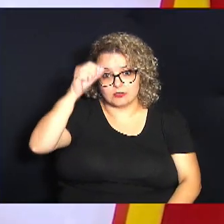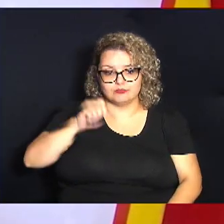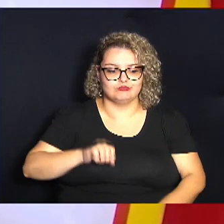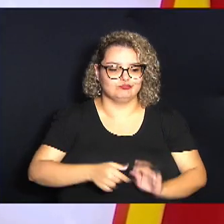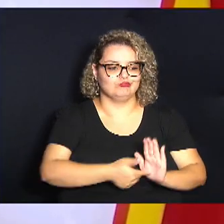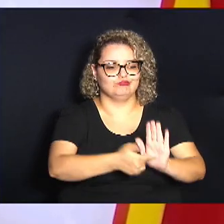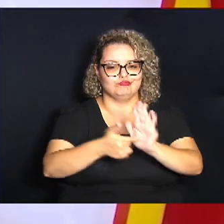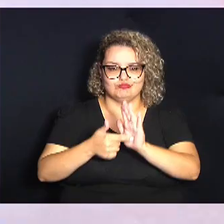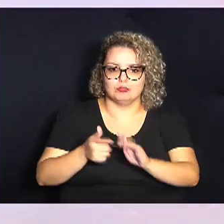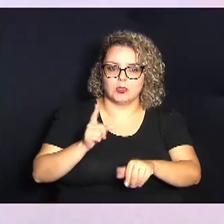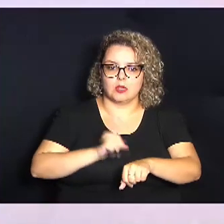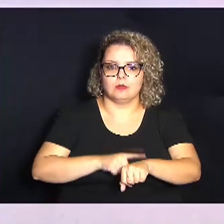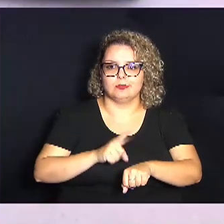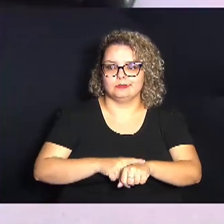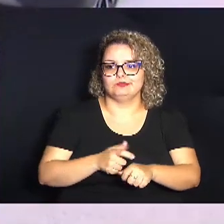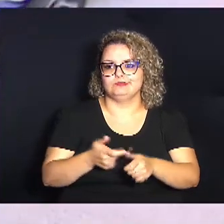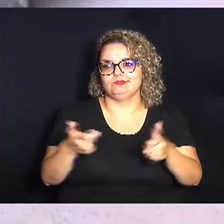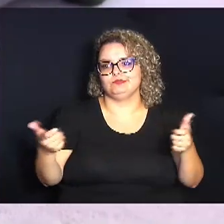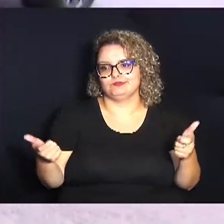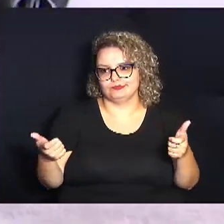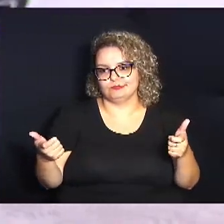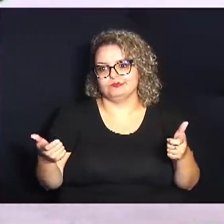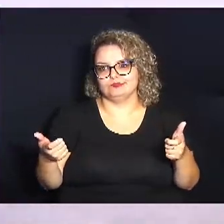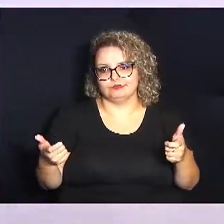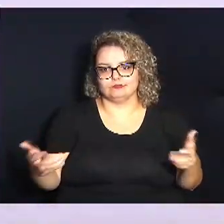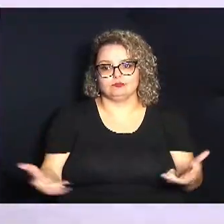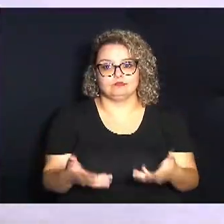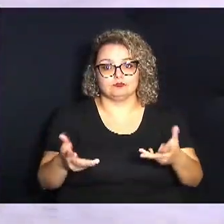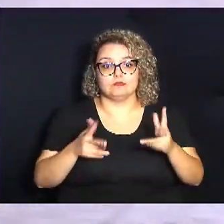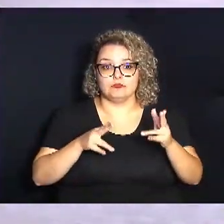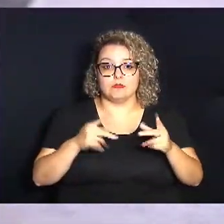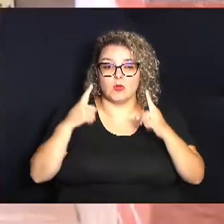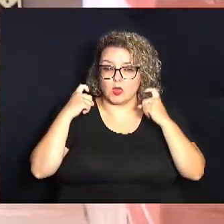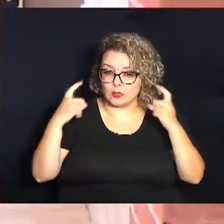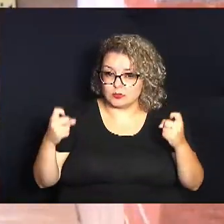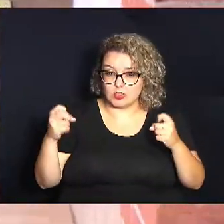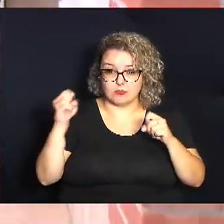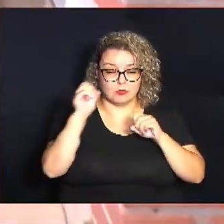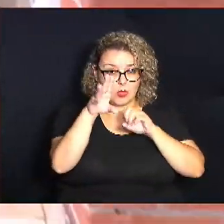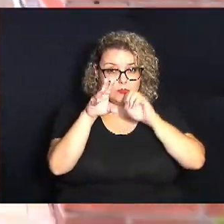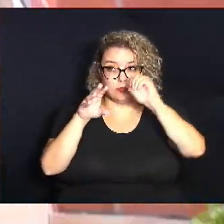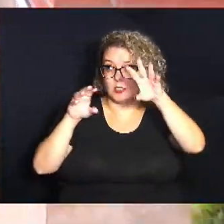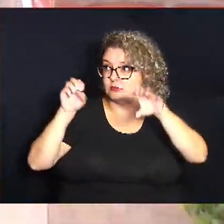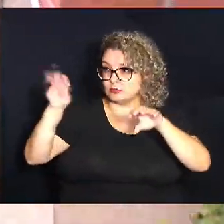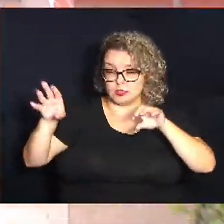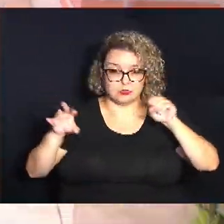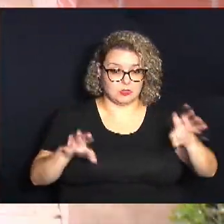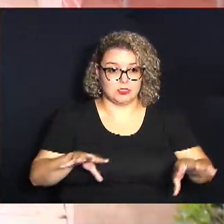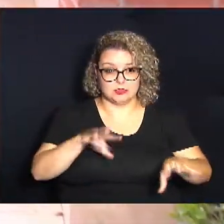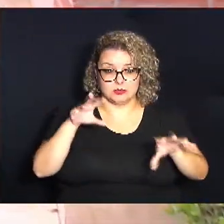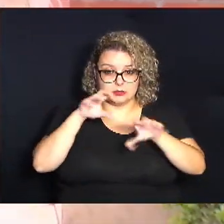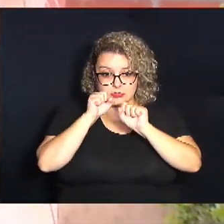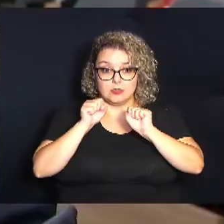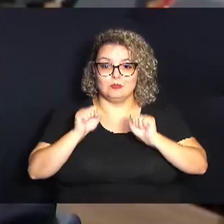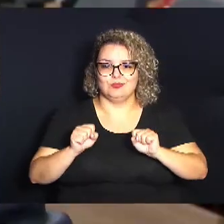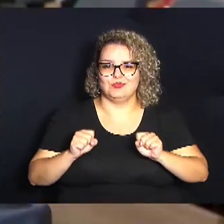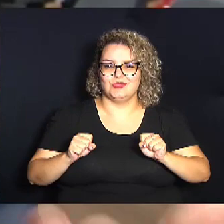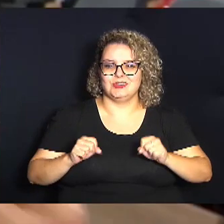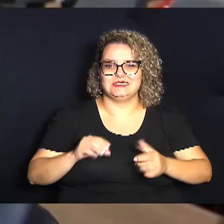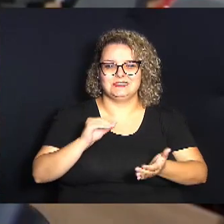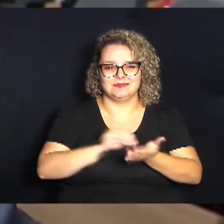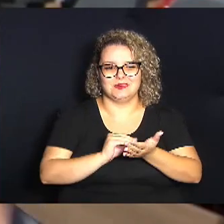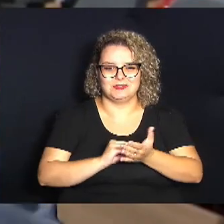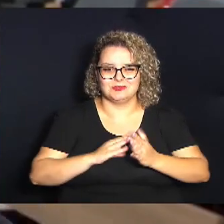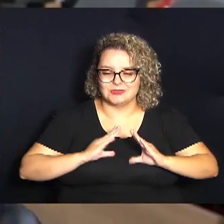por tempo prolongado a estímulos como sons, luzes e cheiros, que podem gerar desconforto.